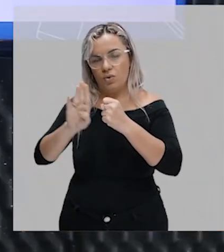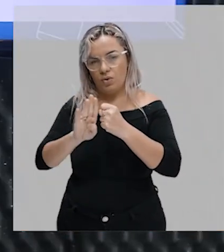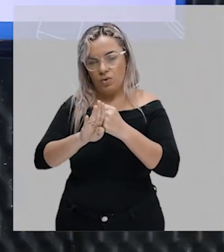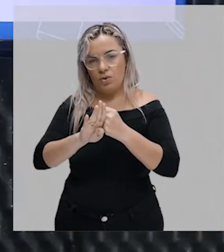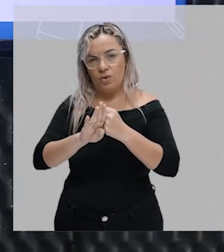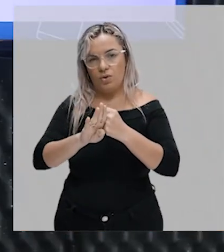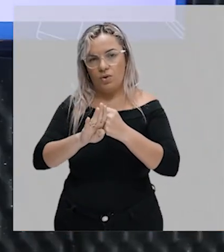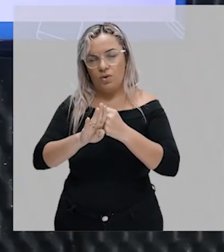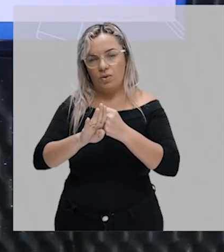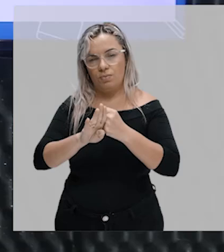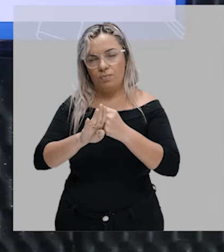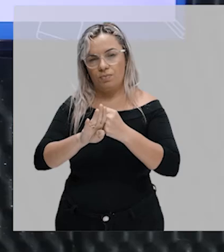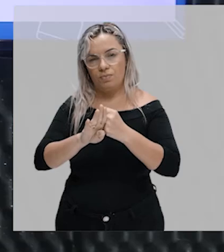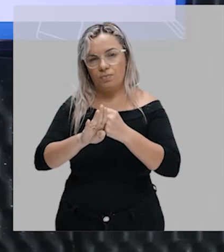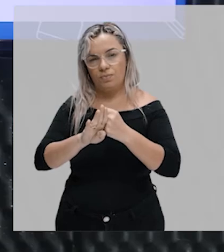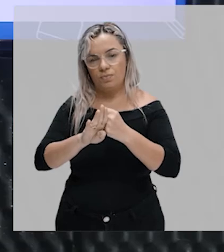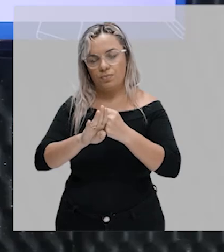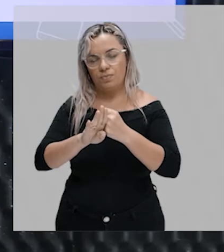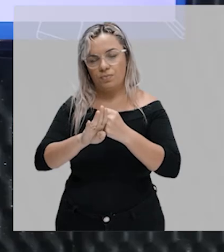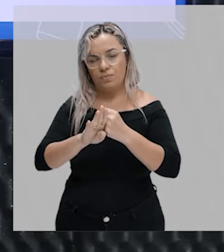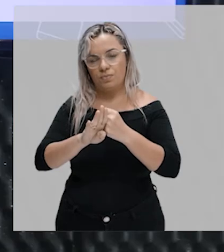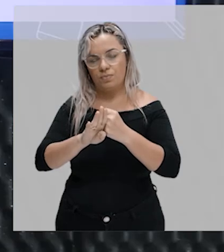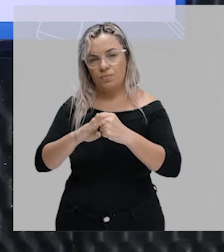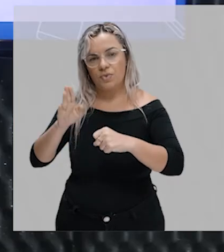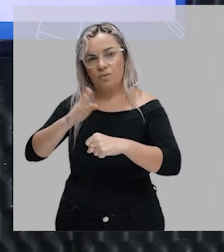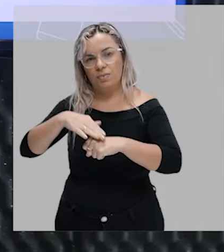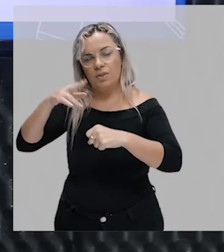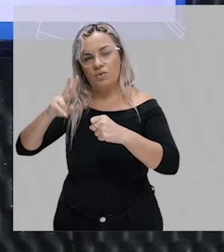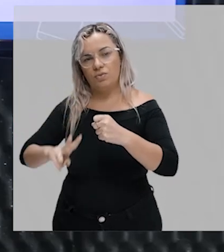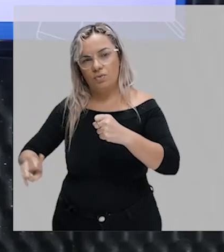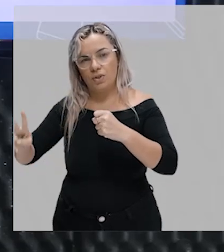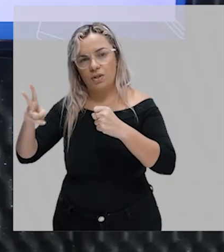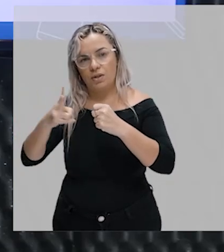né? Aí, mais um verbo,